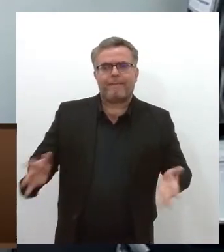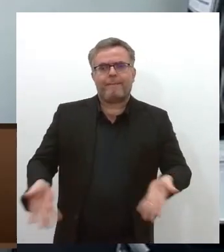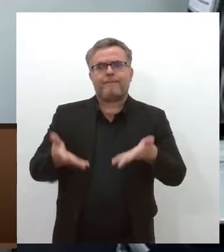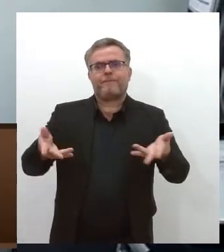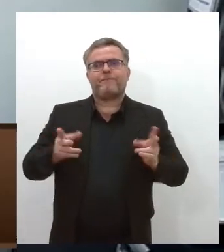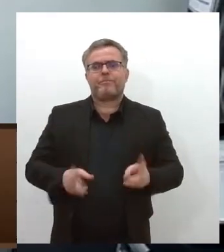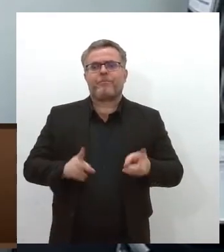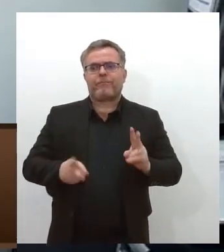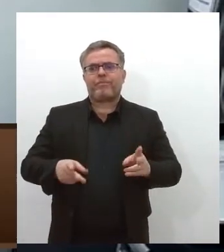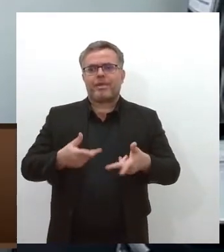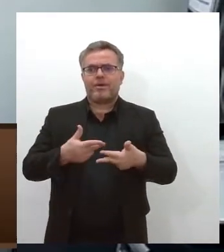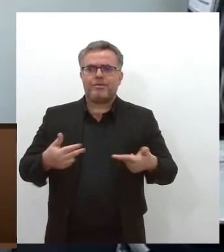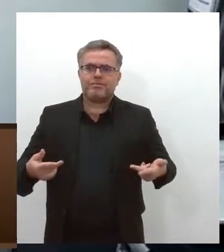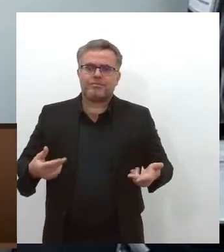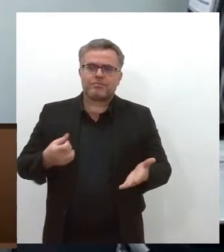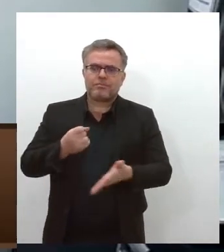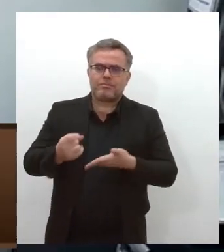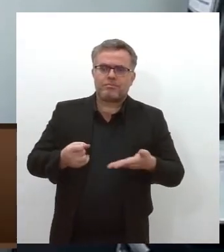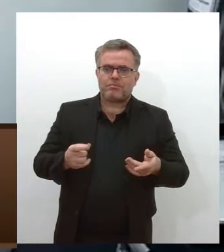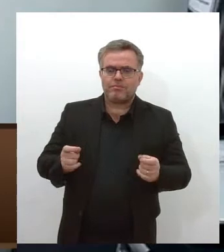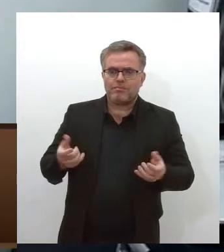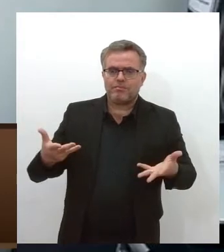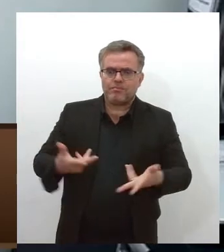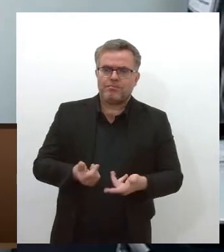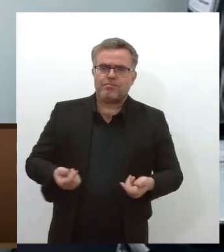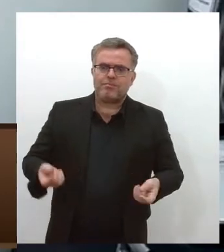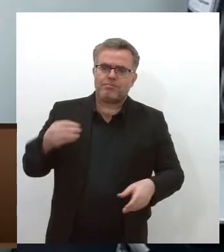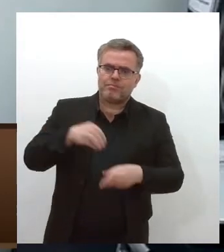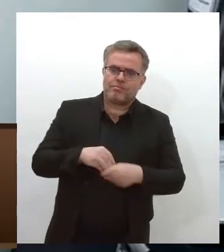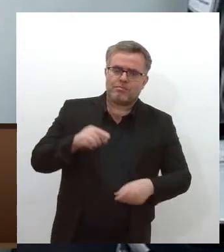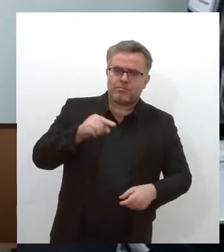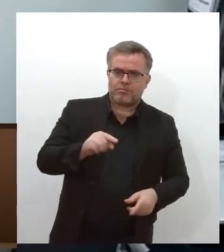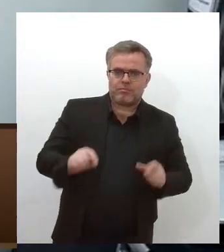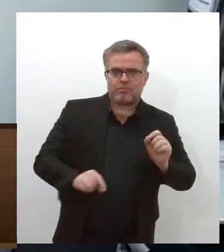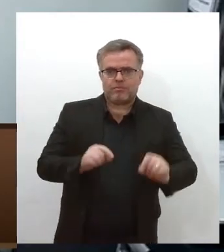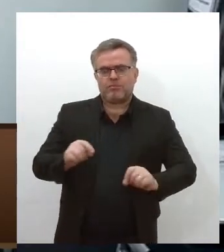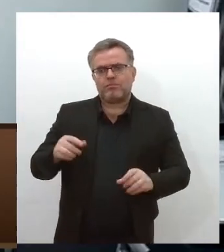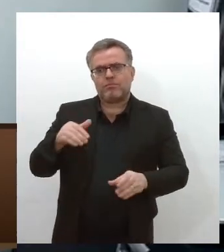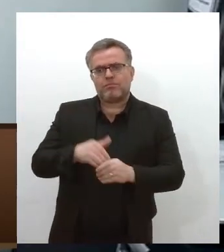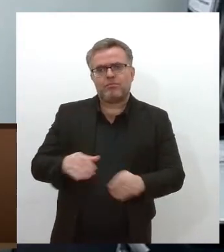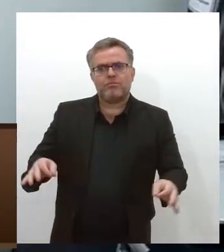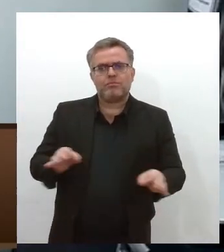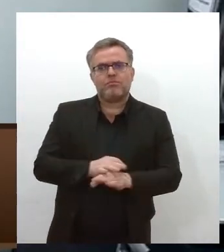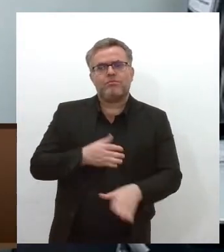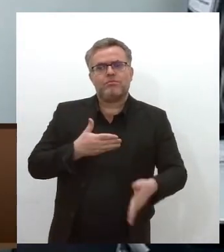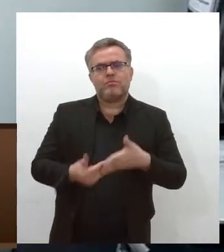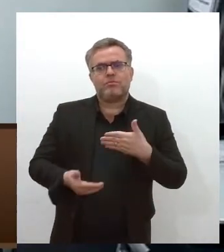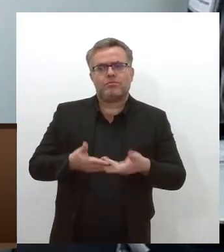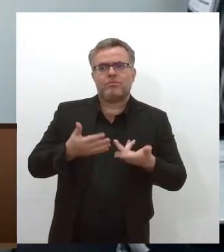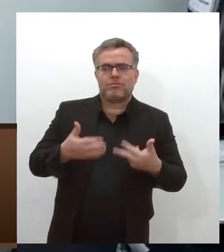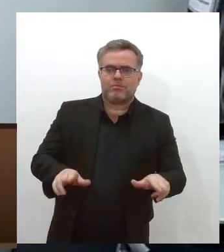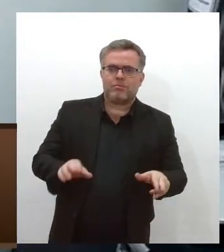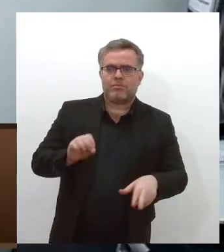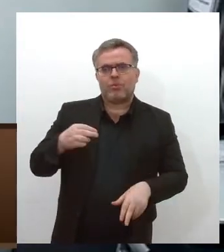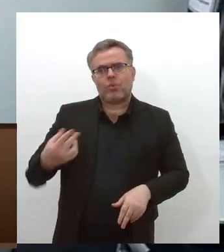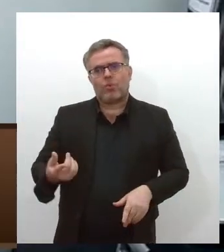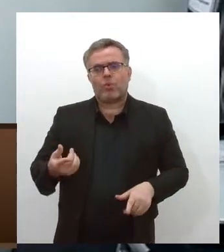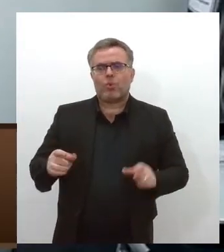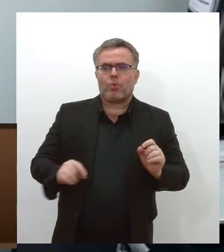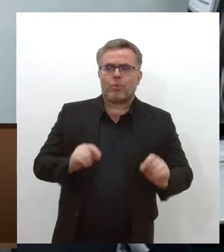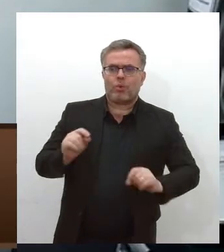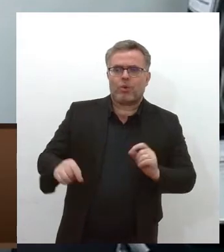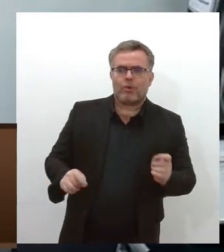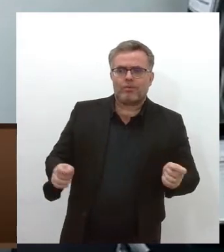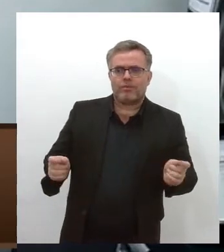fundamento mais prático dentro daquele processo eleitoral, seja para resolver o processo, seja para postergar